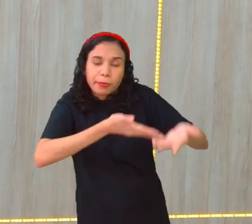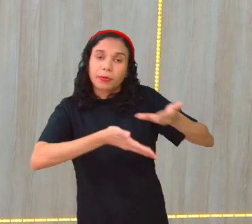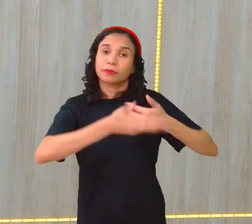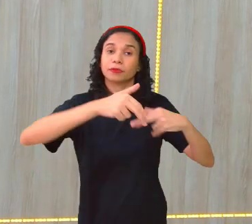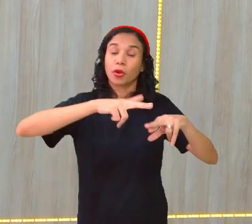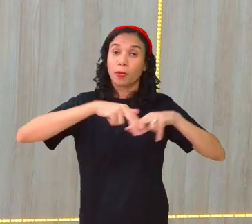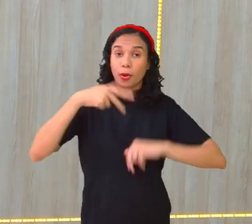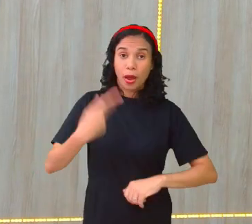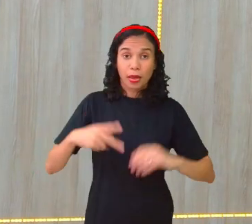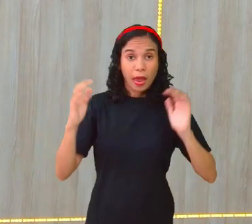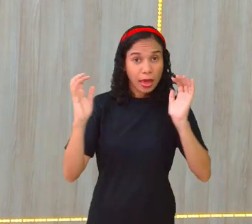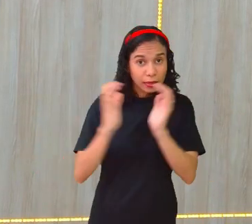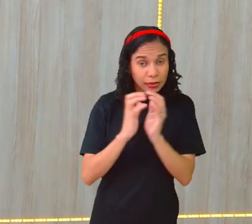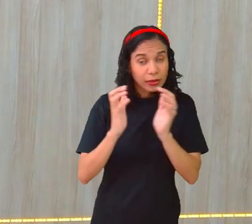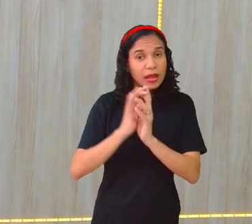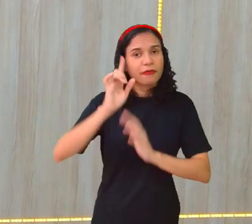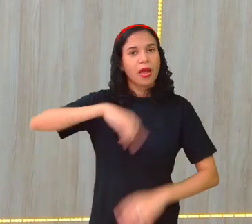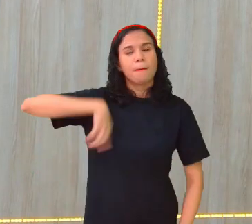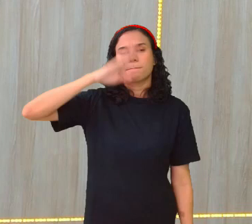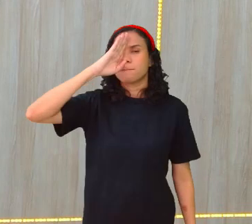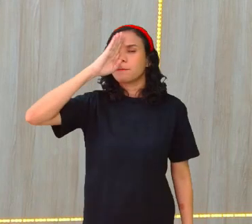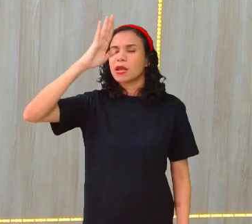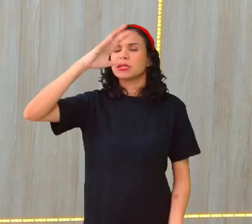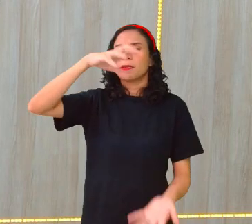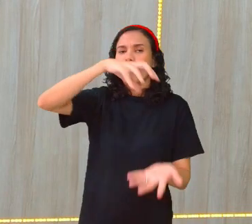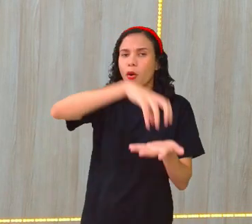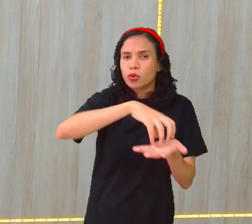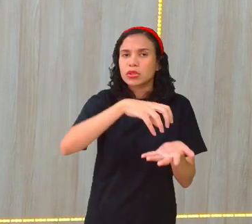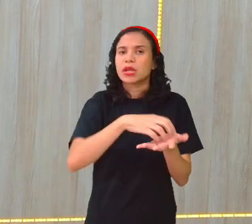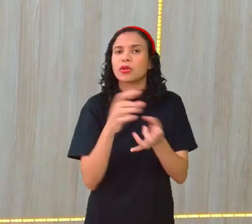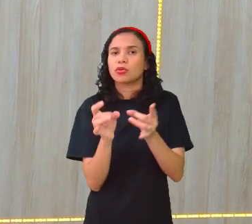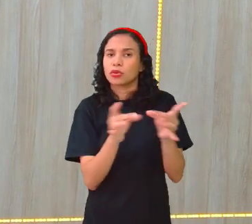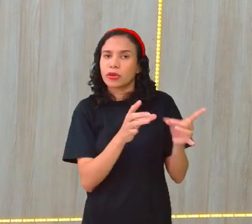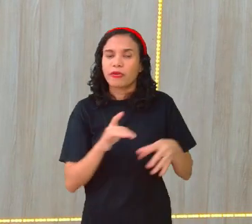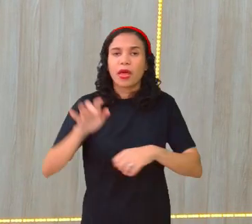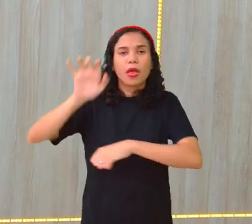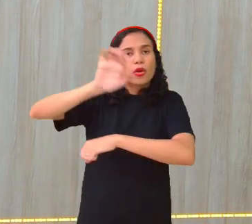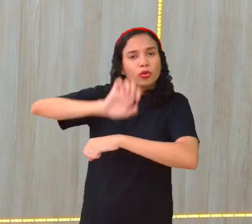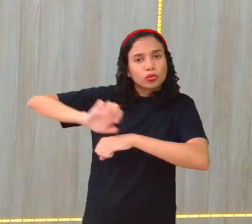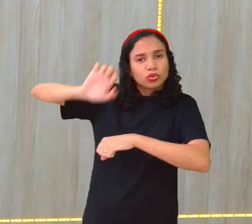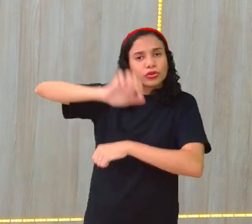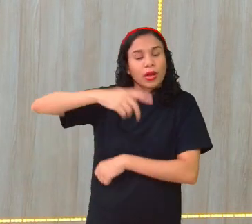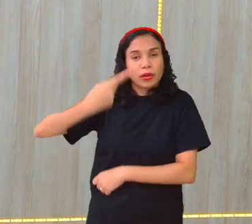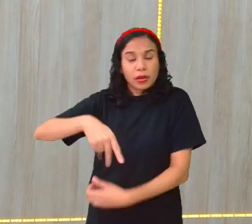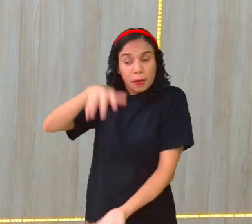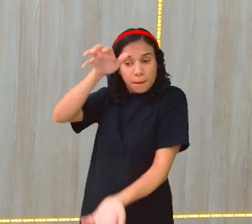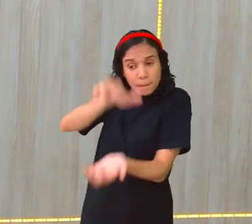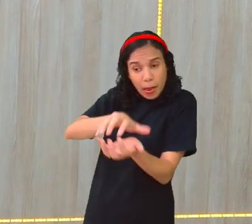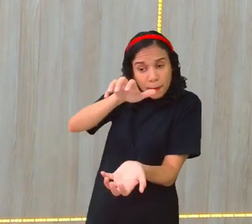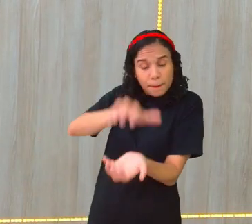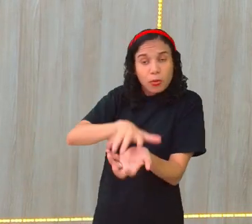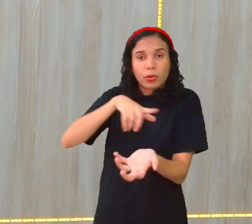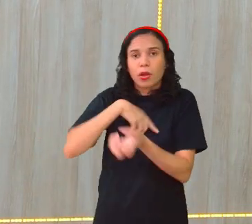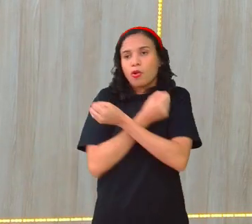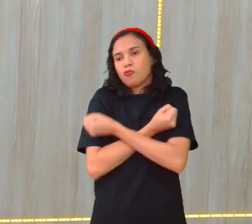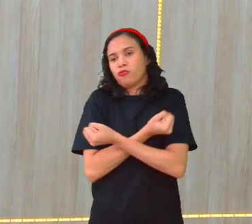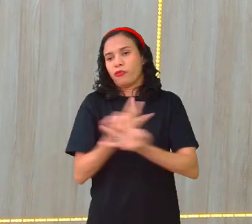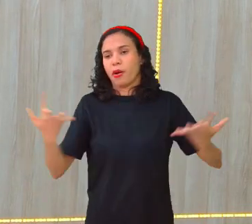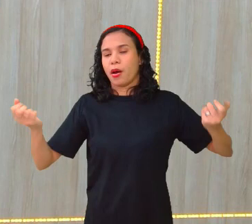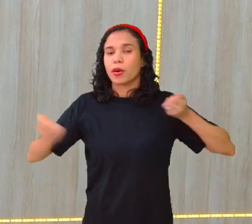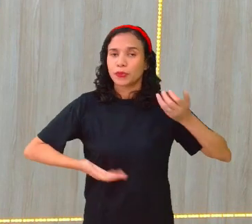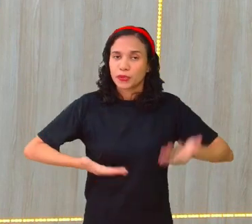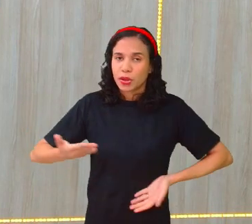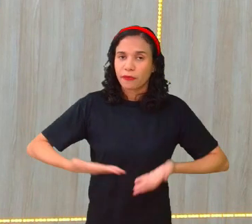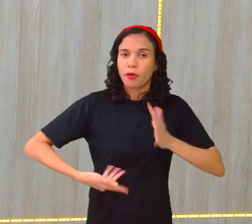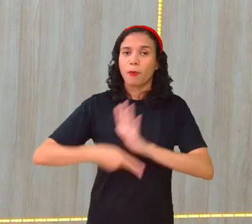Então, Recife é o principal centro comercial do estado e ele oferta ampla gama de serviços